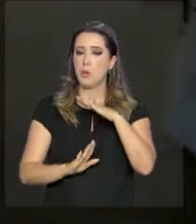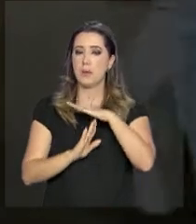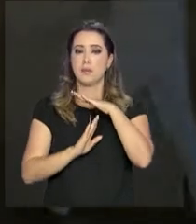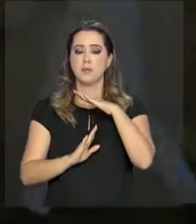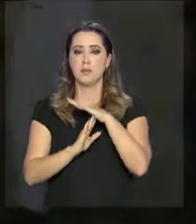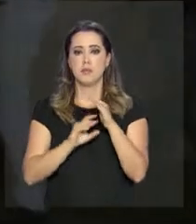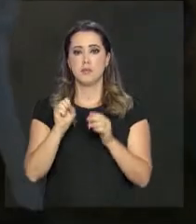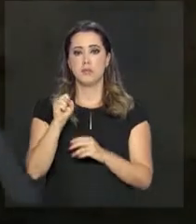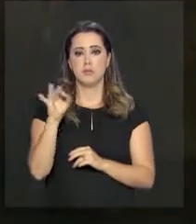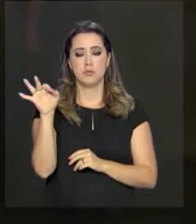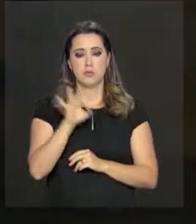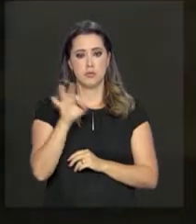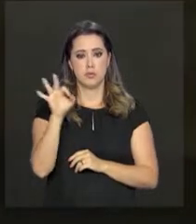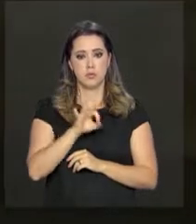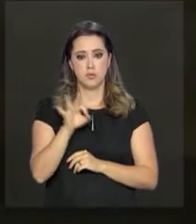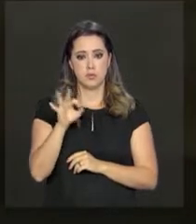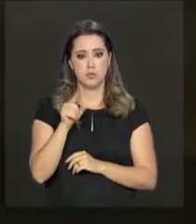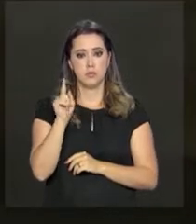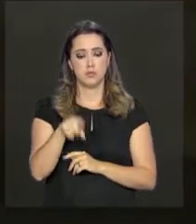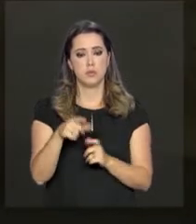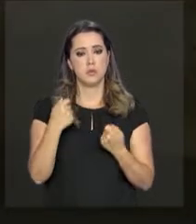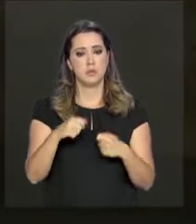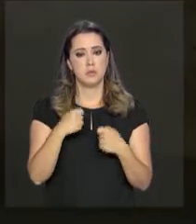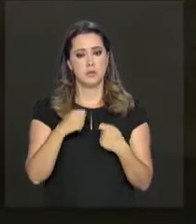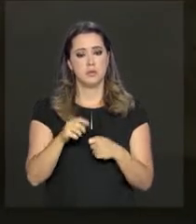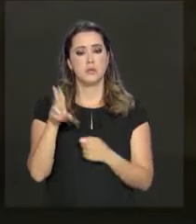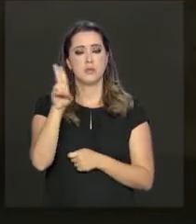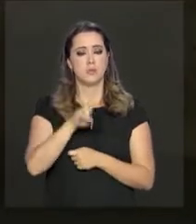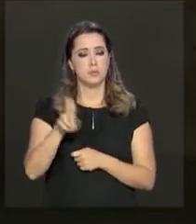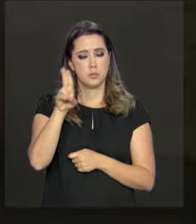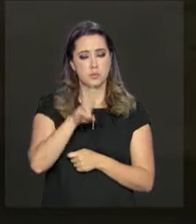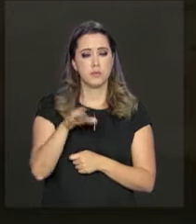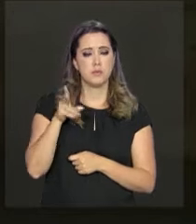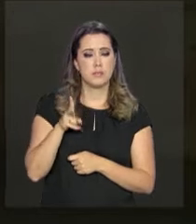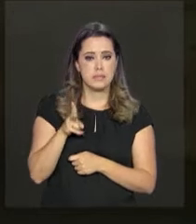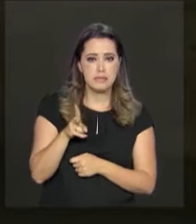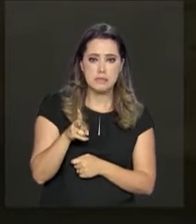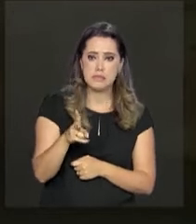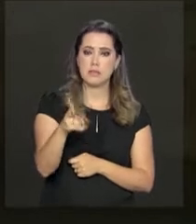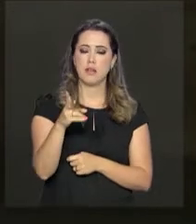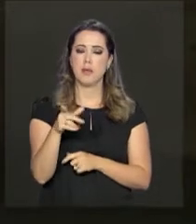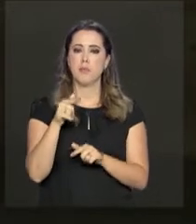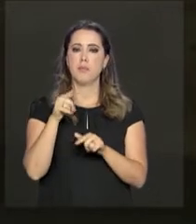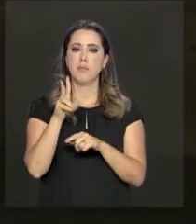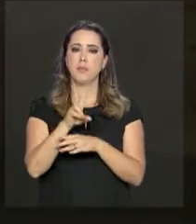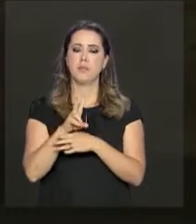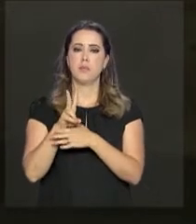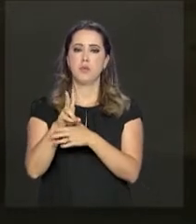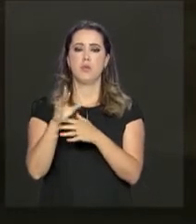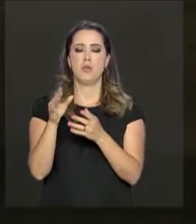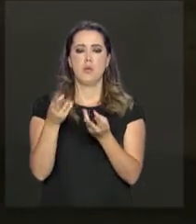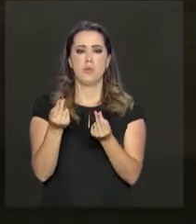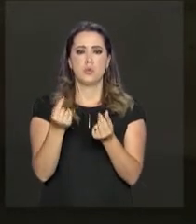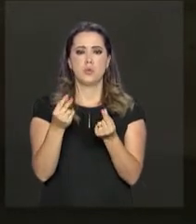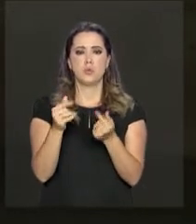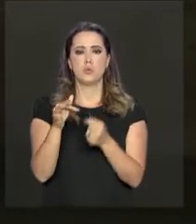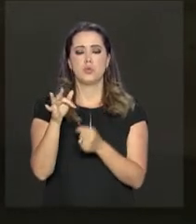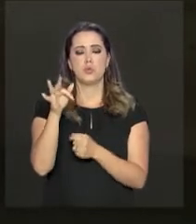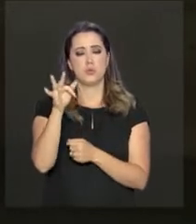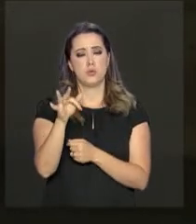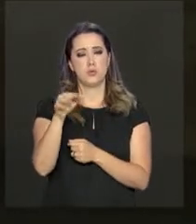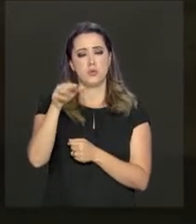80% desses recursos que deveriam ser obrigatoriamente para operações do sistema financeiro de habitação